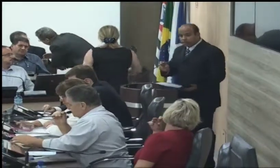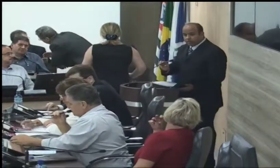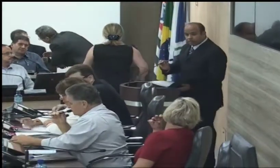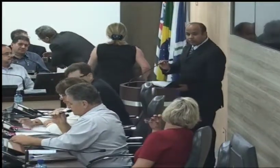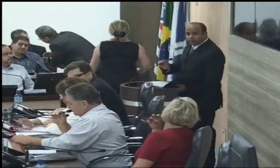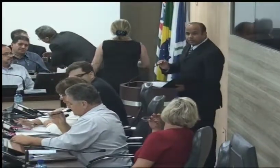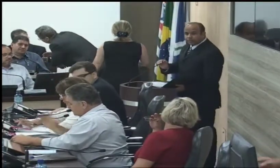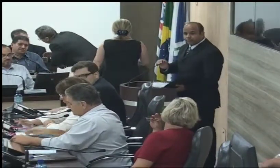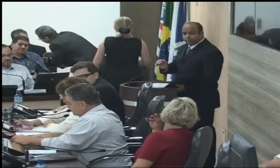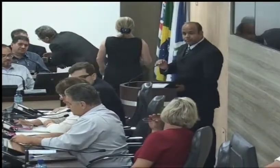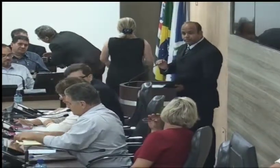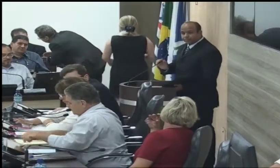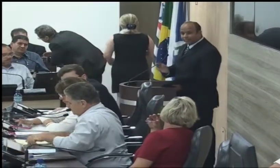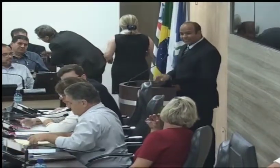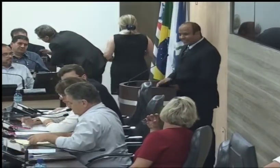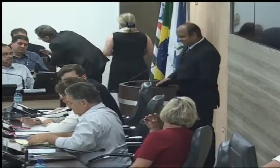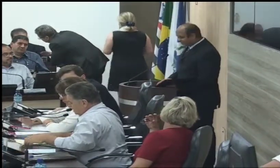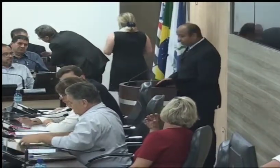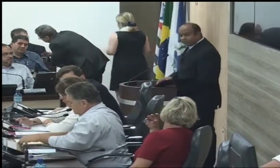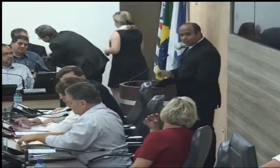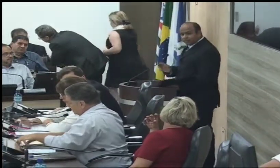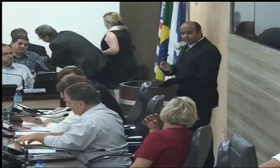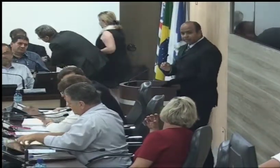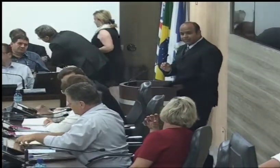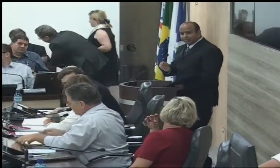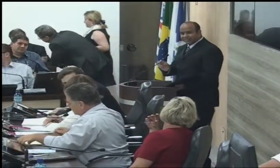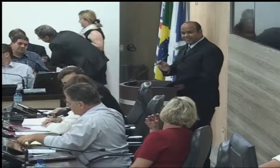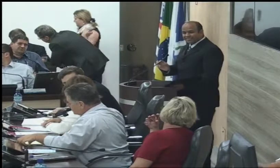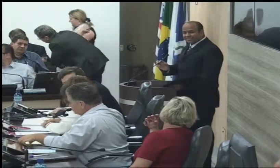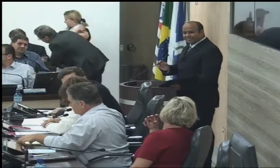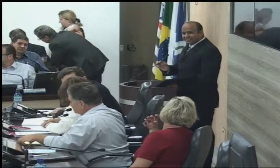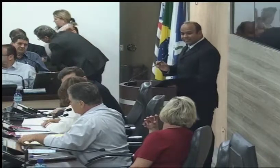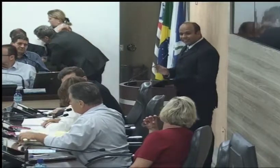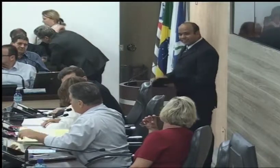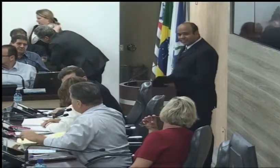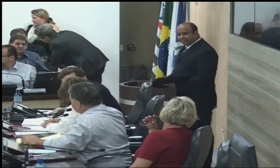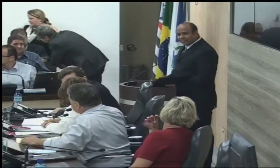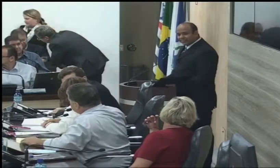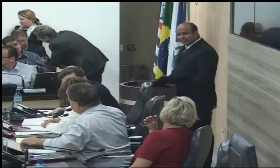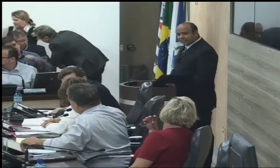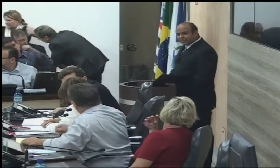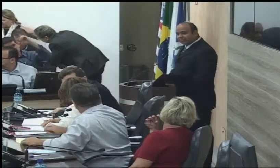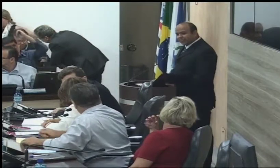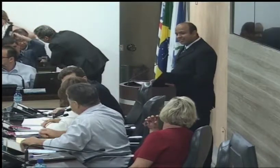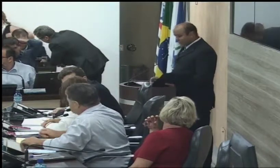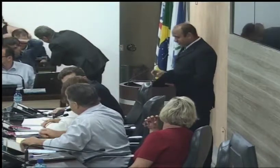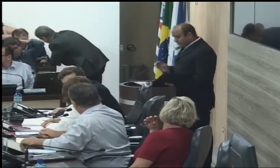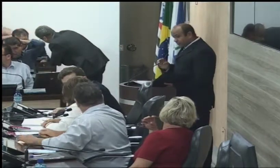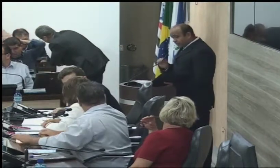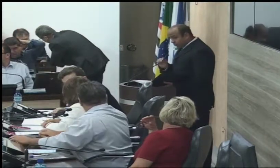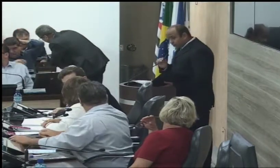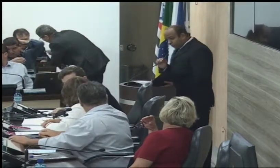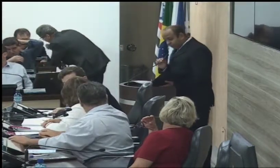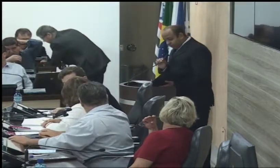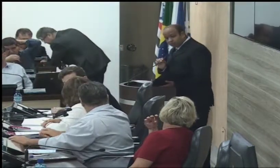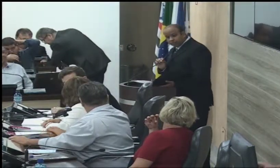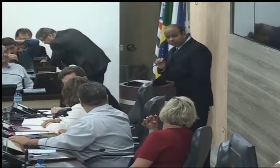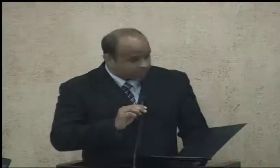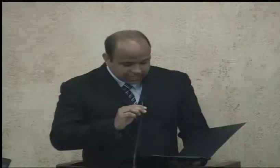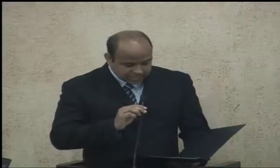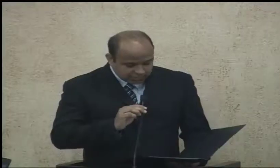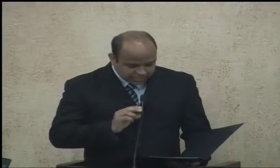Sr. Claudemir, o senhor tem 5 minutos para discorrer sobre o assunto que eu trago à Câmara Municipal. Boa noite. Boa